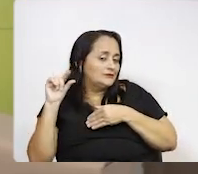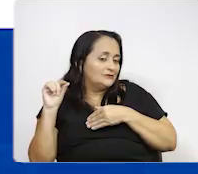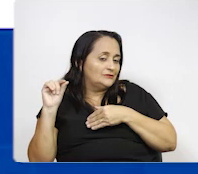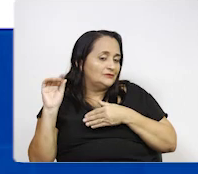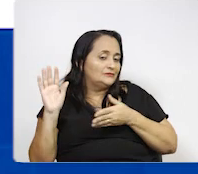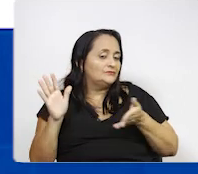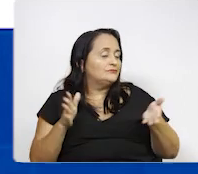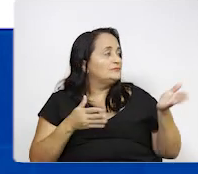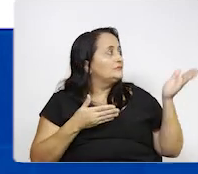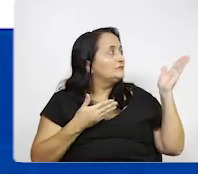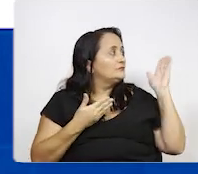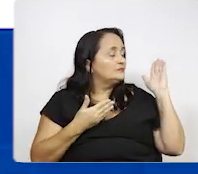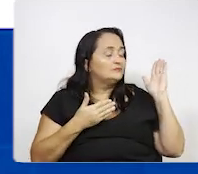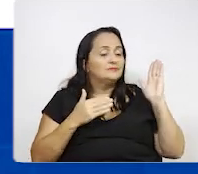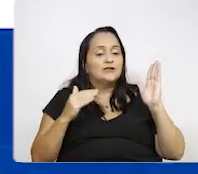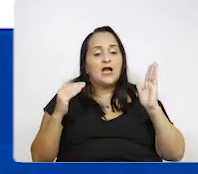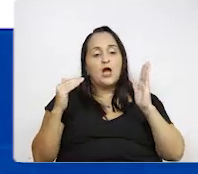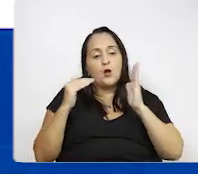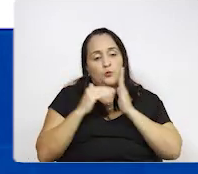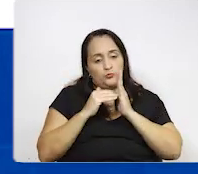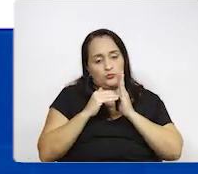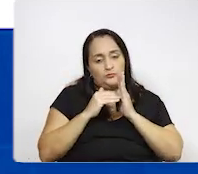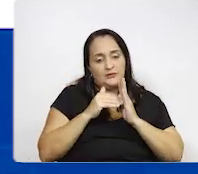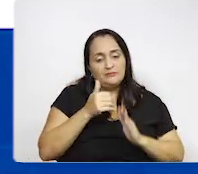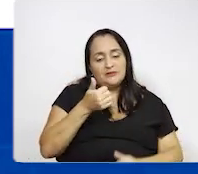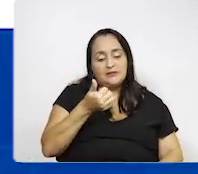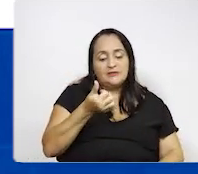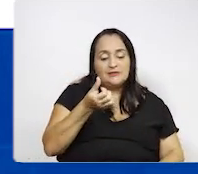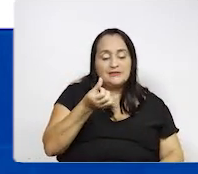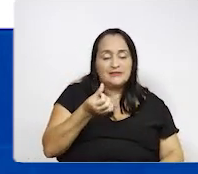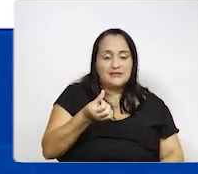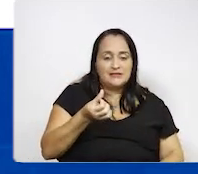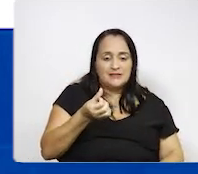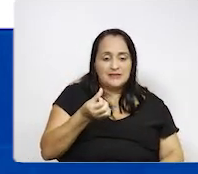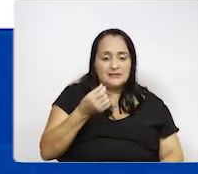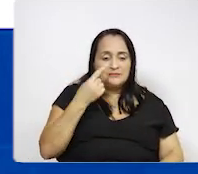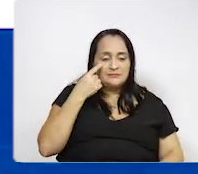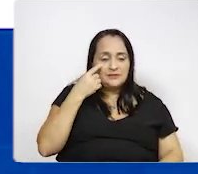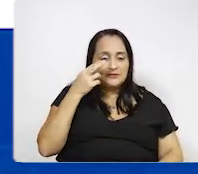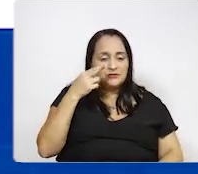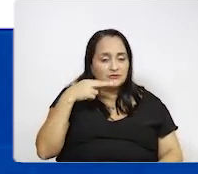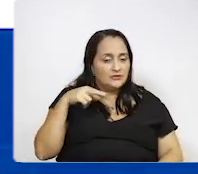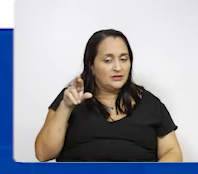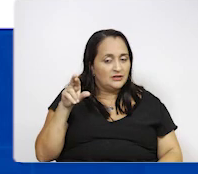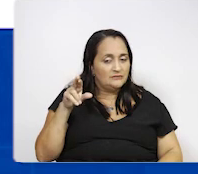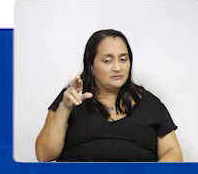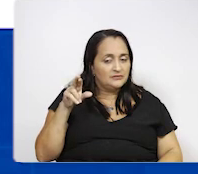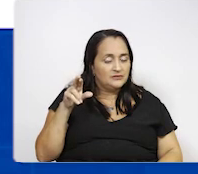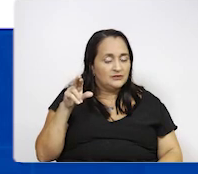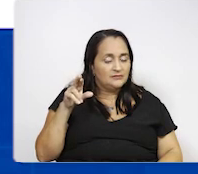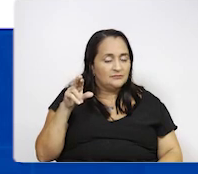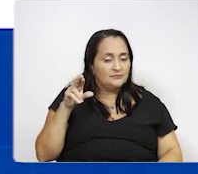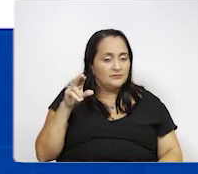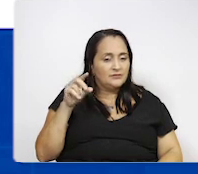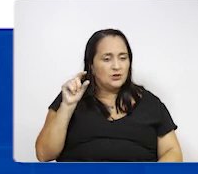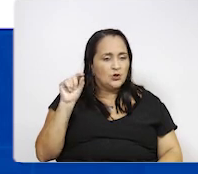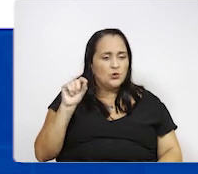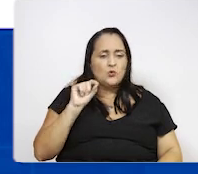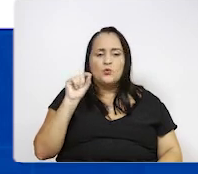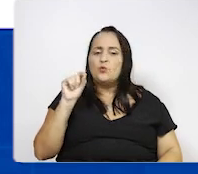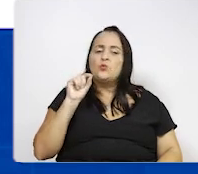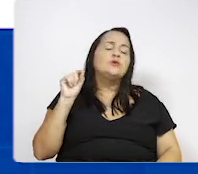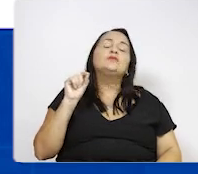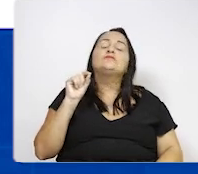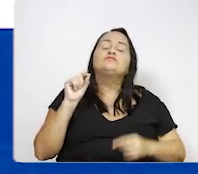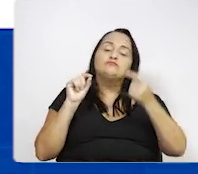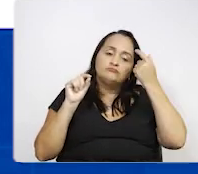despedida, eu vou trazer a nossa última questão, que é a 16, para a gente revisar conceitos de equivalência